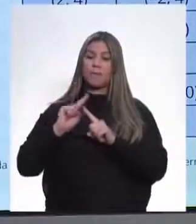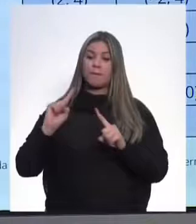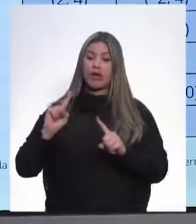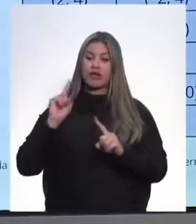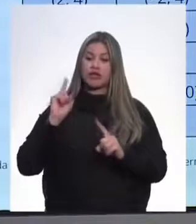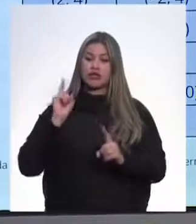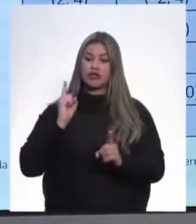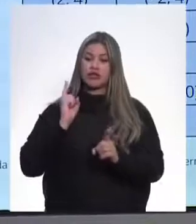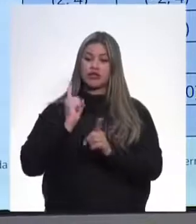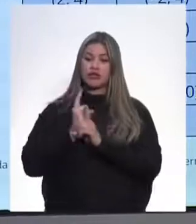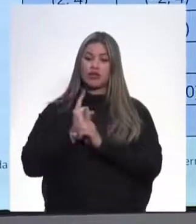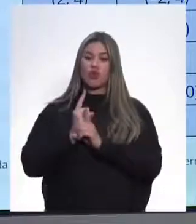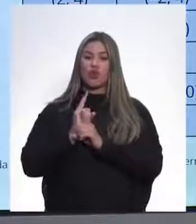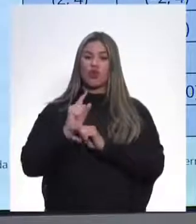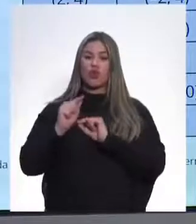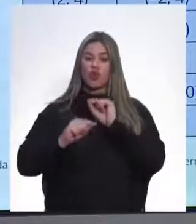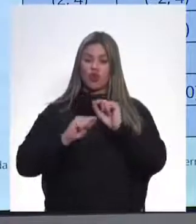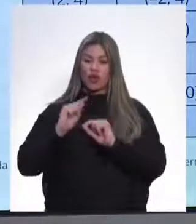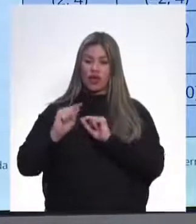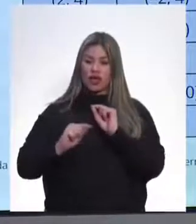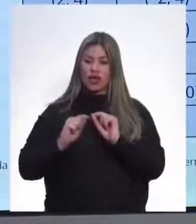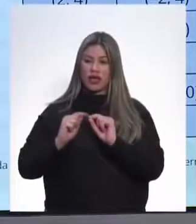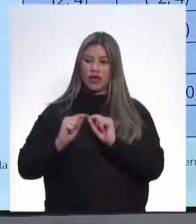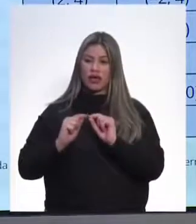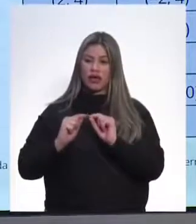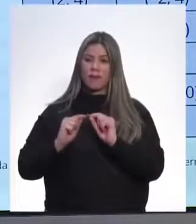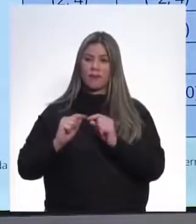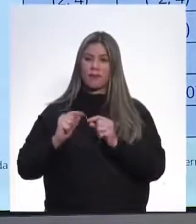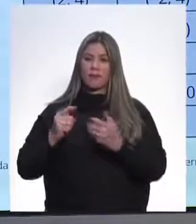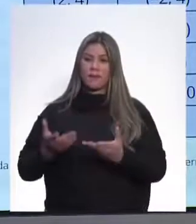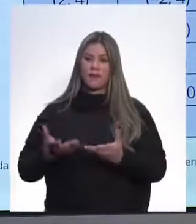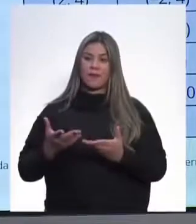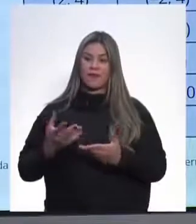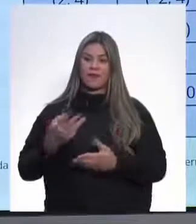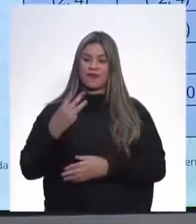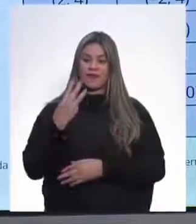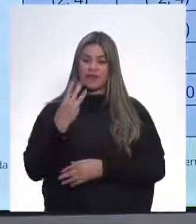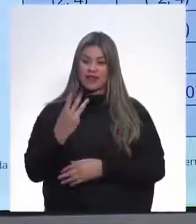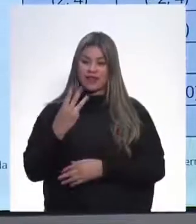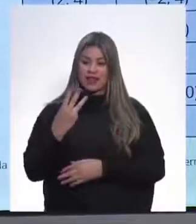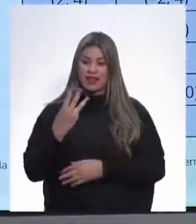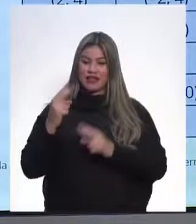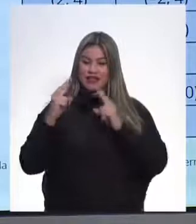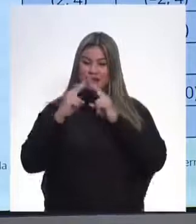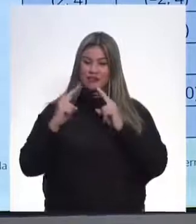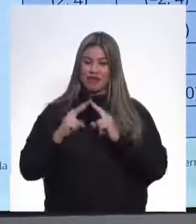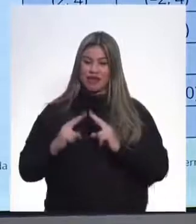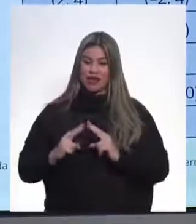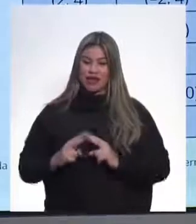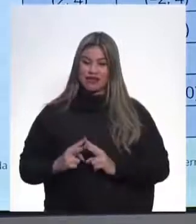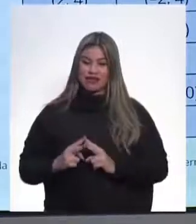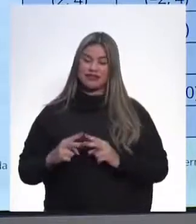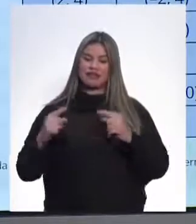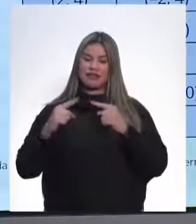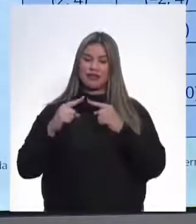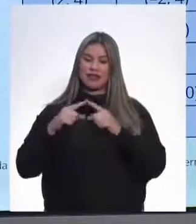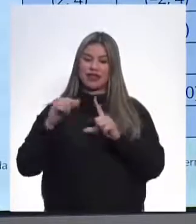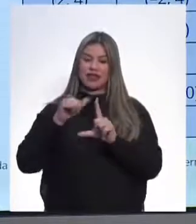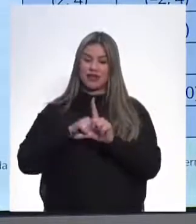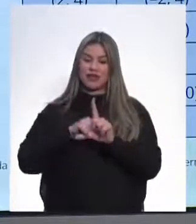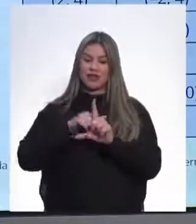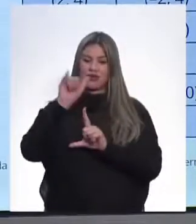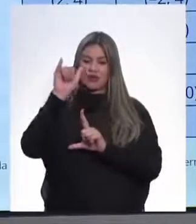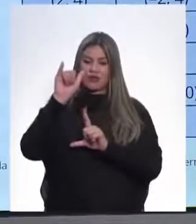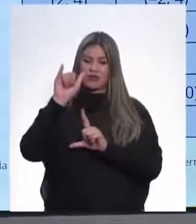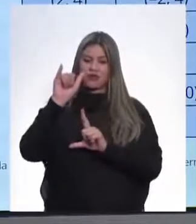primeiro, coloquem aí para mim pelo menos 3 pares ordenados em que o y